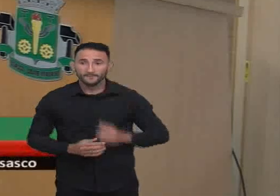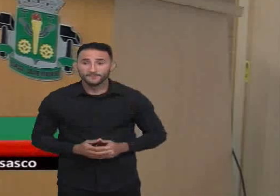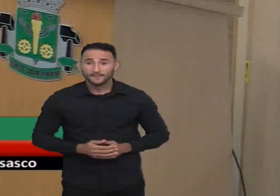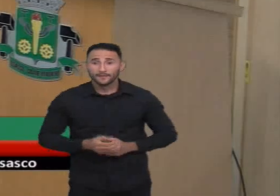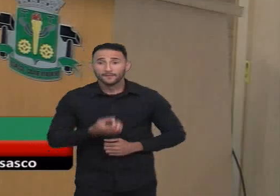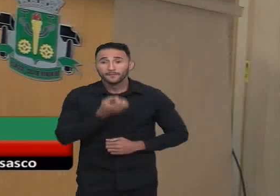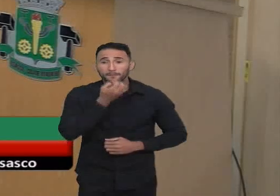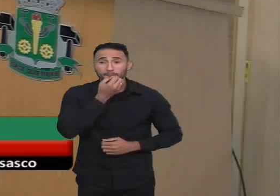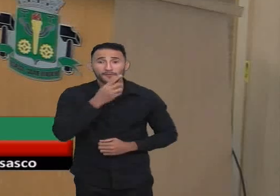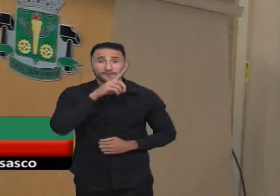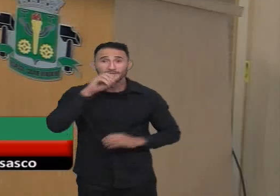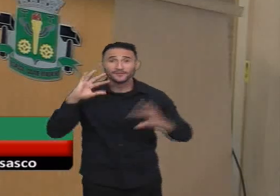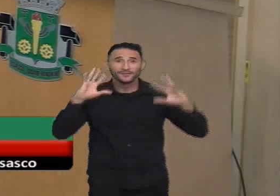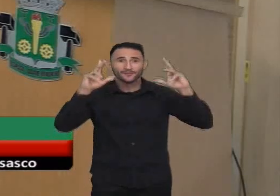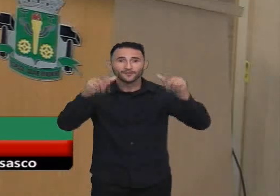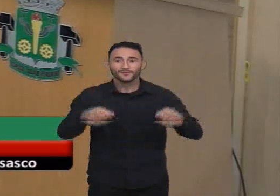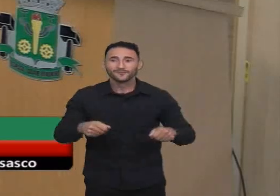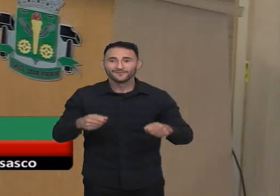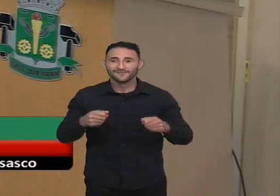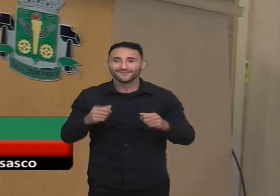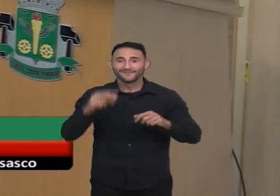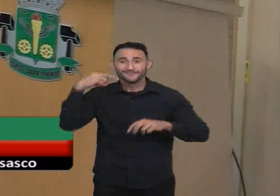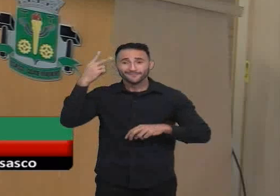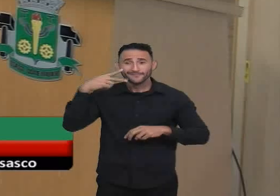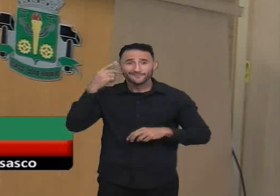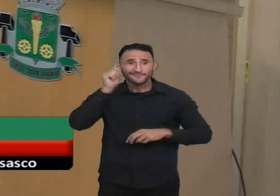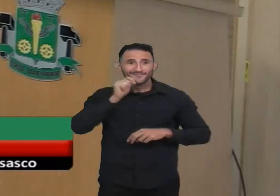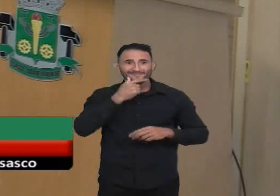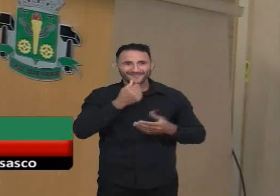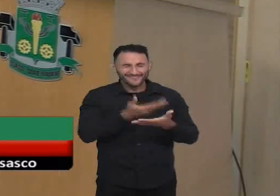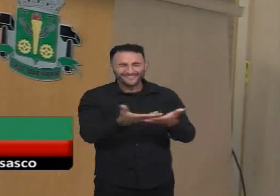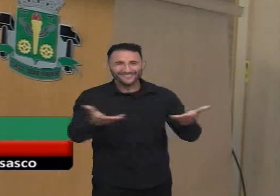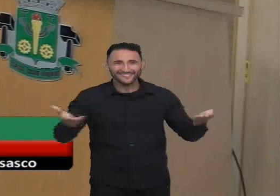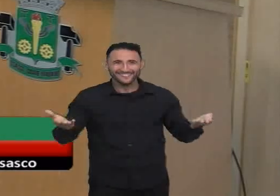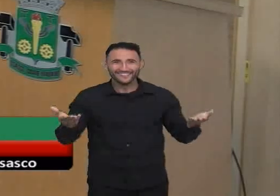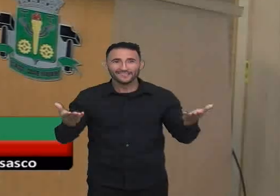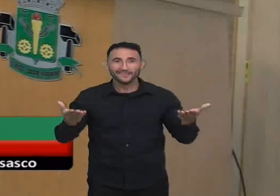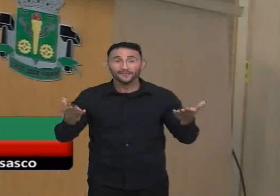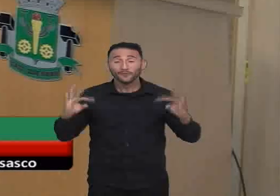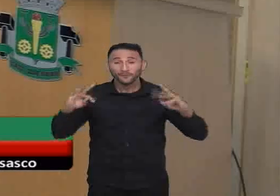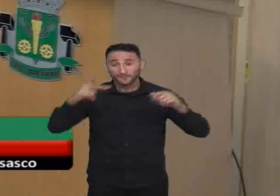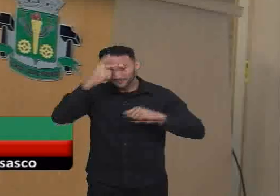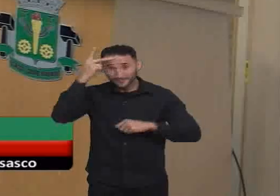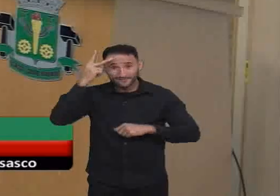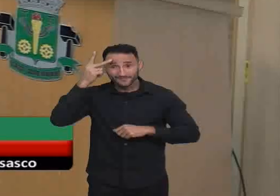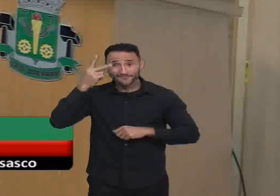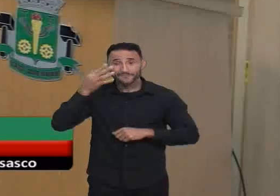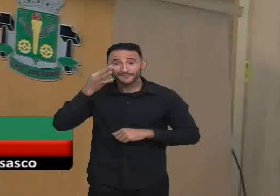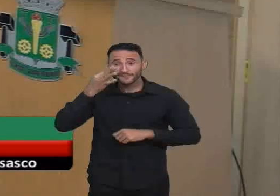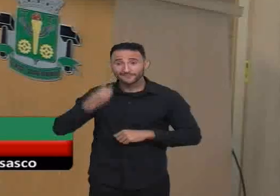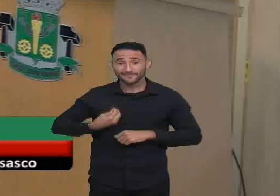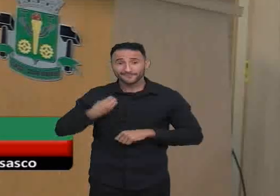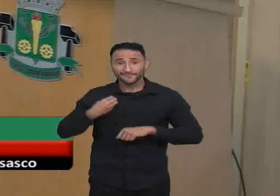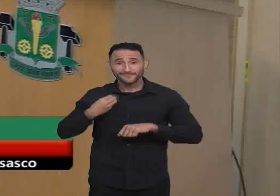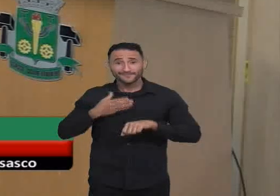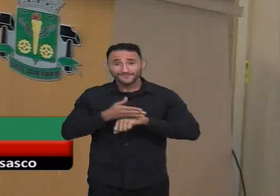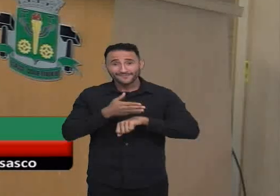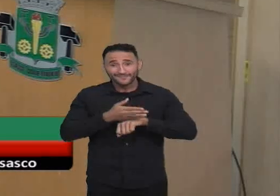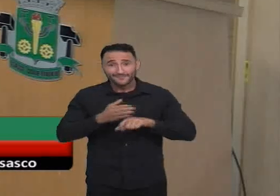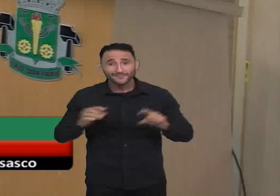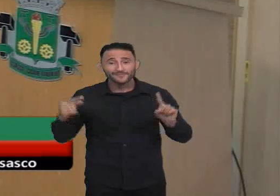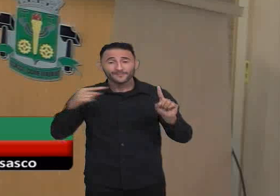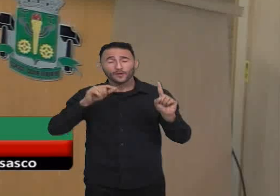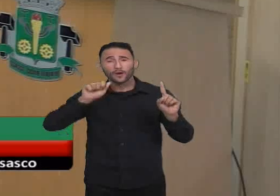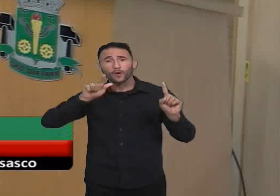Bom dia a todos, saudar aqui os 9 vereadores e vereadoras, saudar o público presente, a imprensa, em nome do Alcindo Luiz.